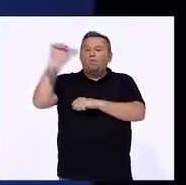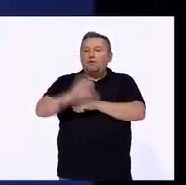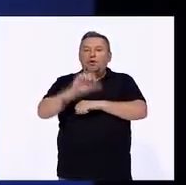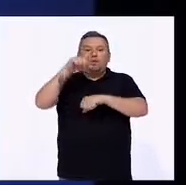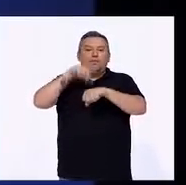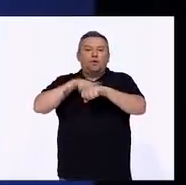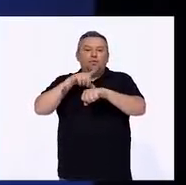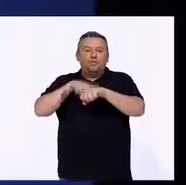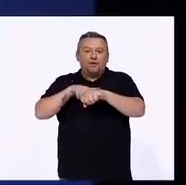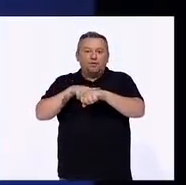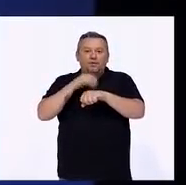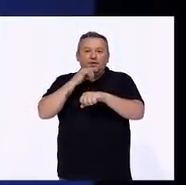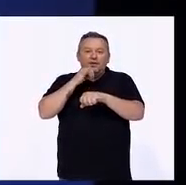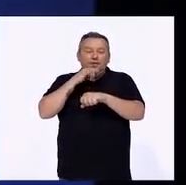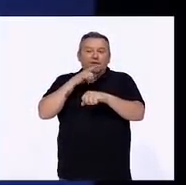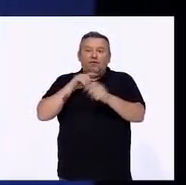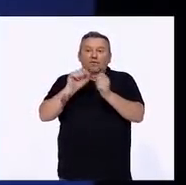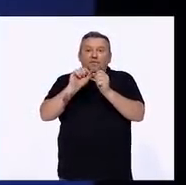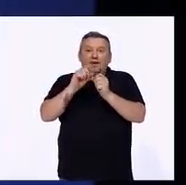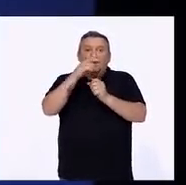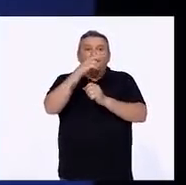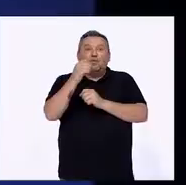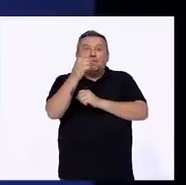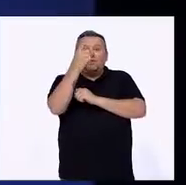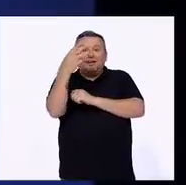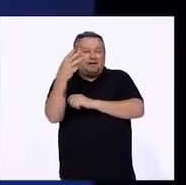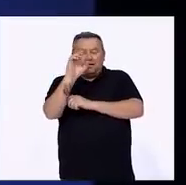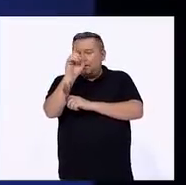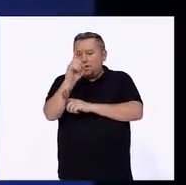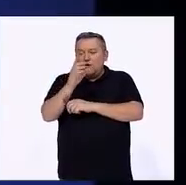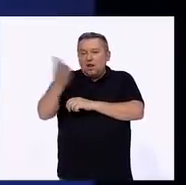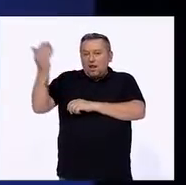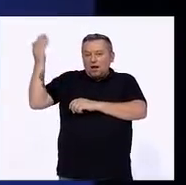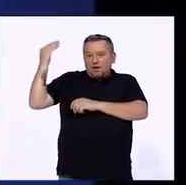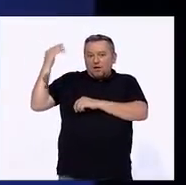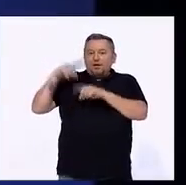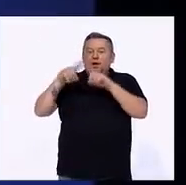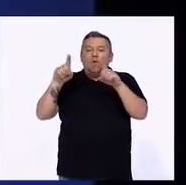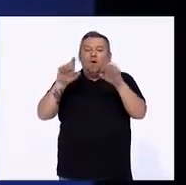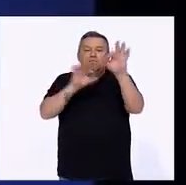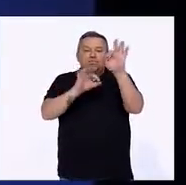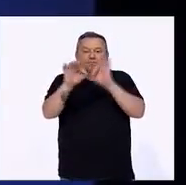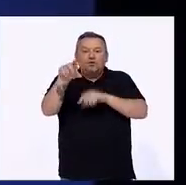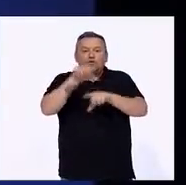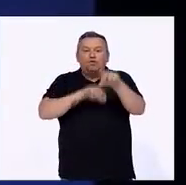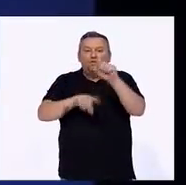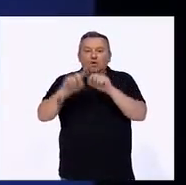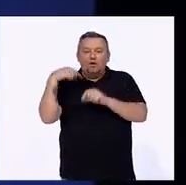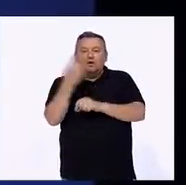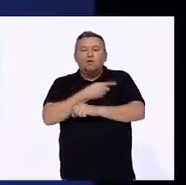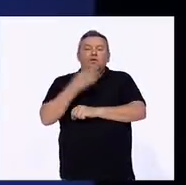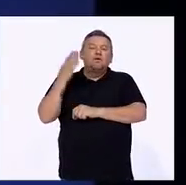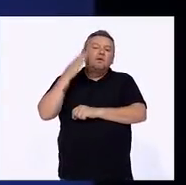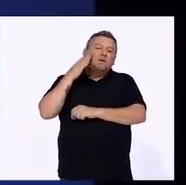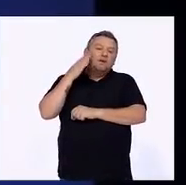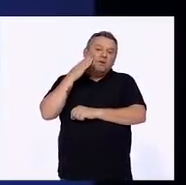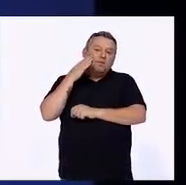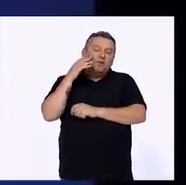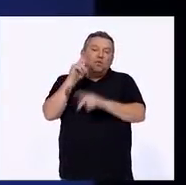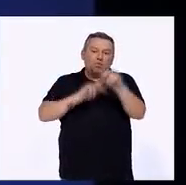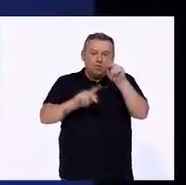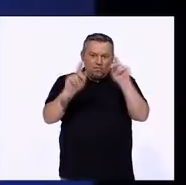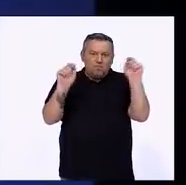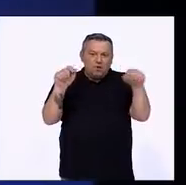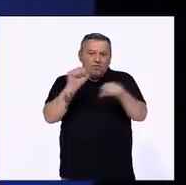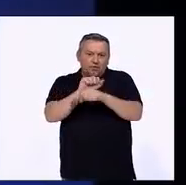brasileira. Né? Não congela lá no ápice, em 2013. Congela lá embaixo. Né? Então, são medidas diferentes que nós defendemos, que é o que o povo pode esperar.